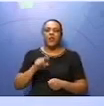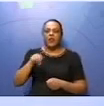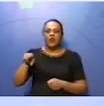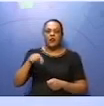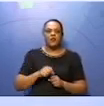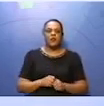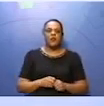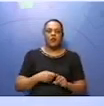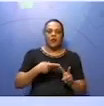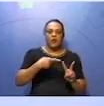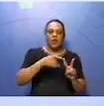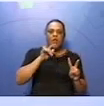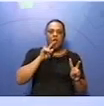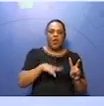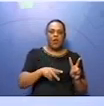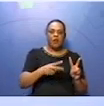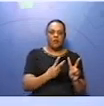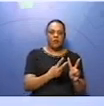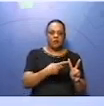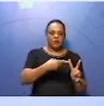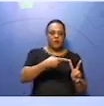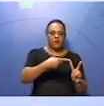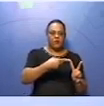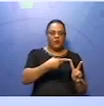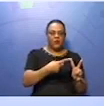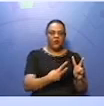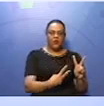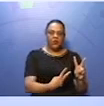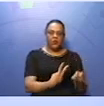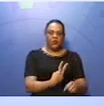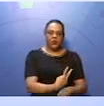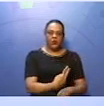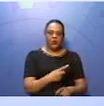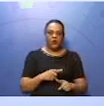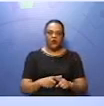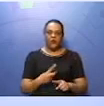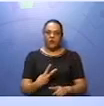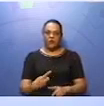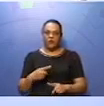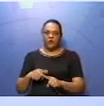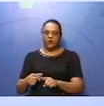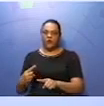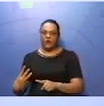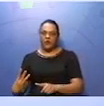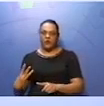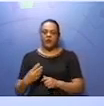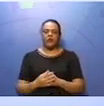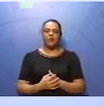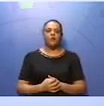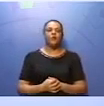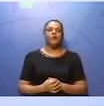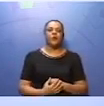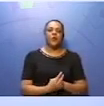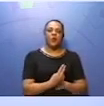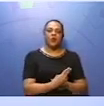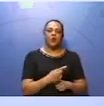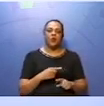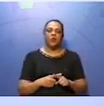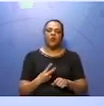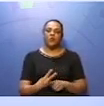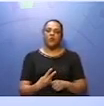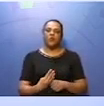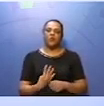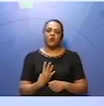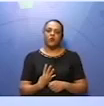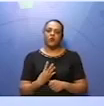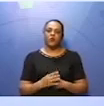que estão aqui embaixo. Então vai ficar 2 vezes 2 vezes 3. 2 vezes 2,